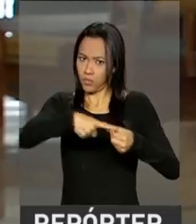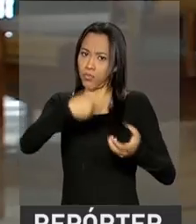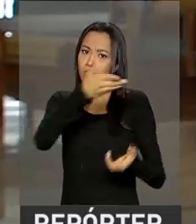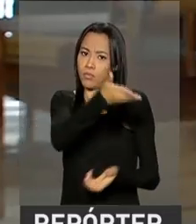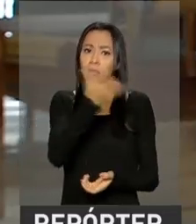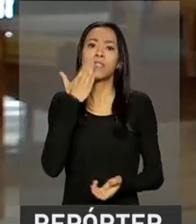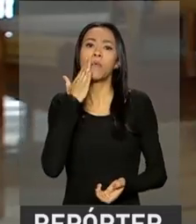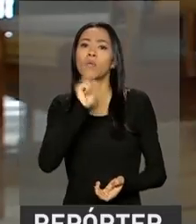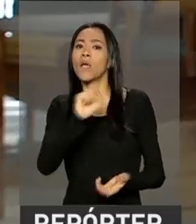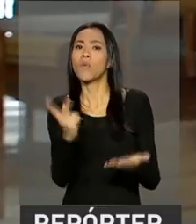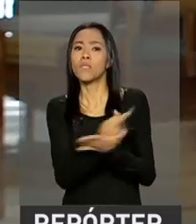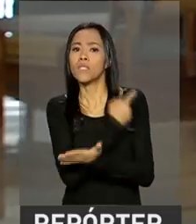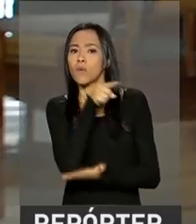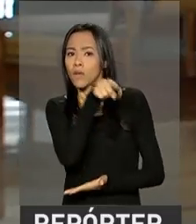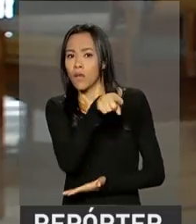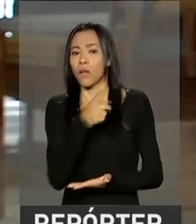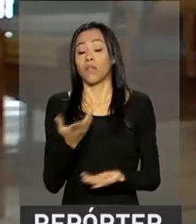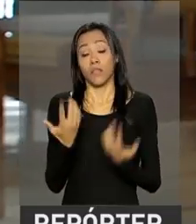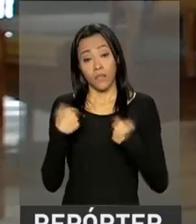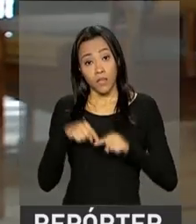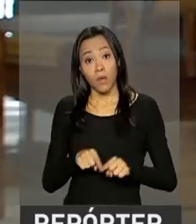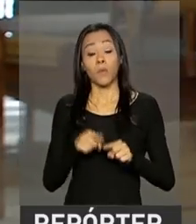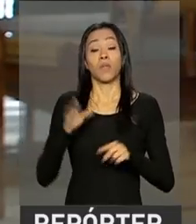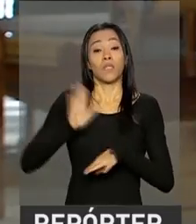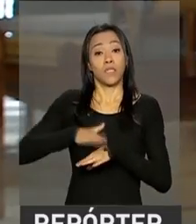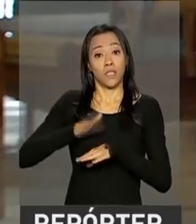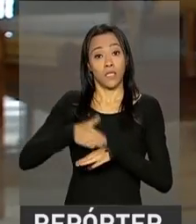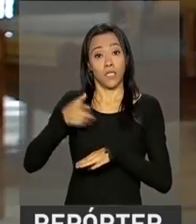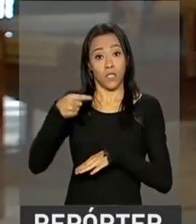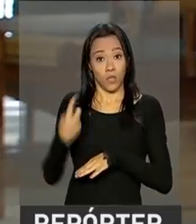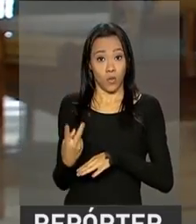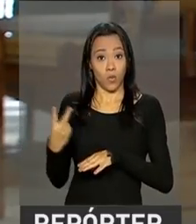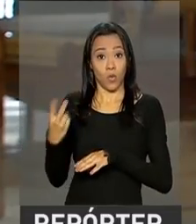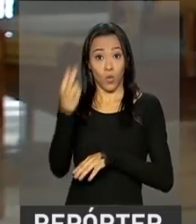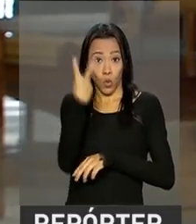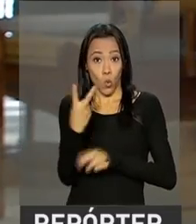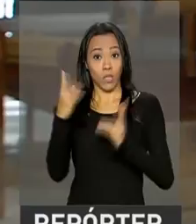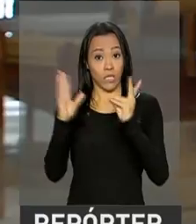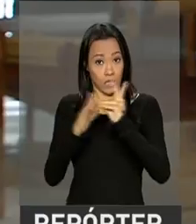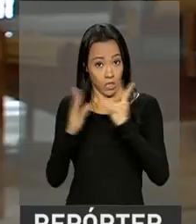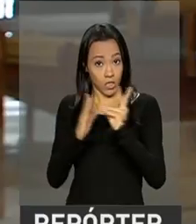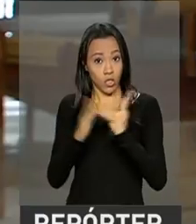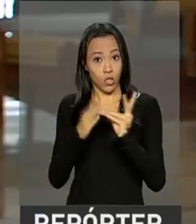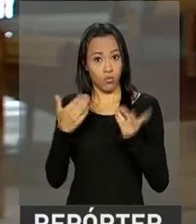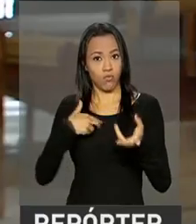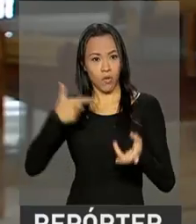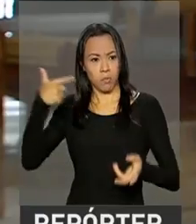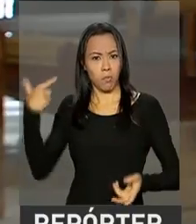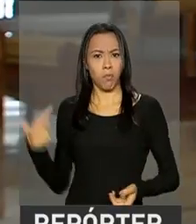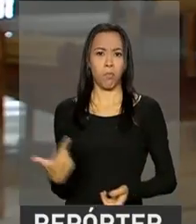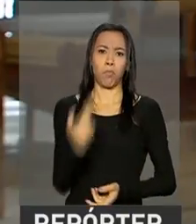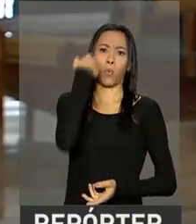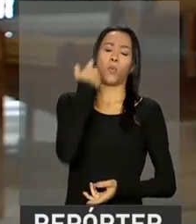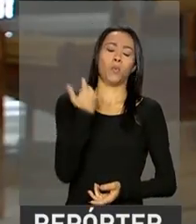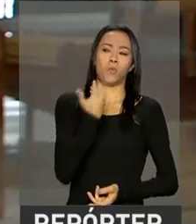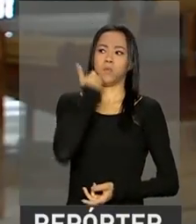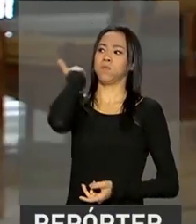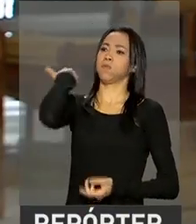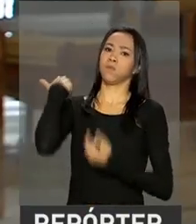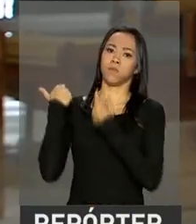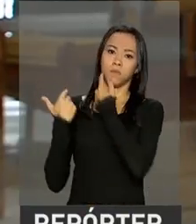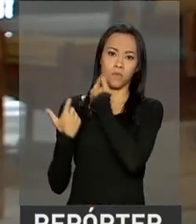as investigações do caso segundo informações do cimi dois índios foram alvos de tiros de raspão no rosto e já